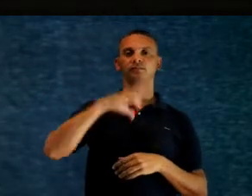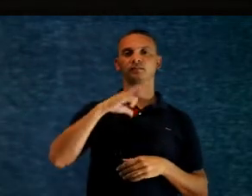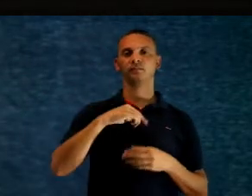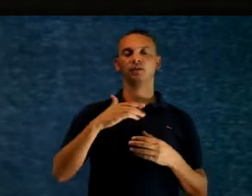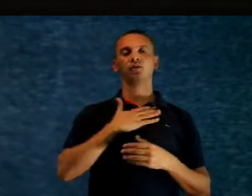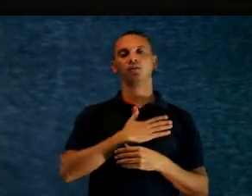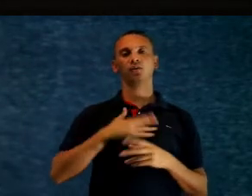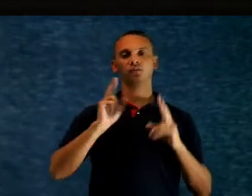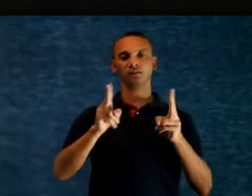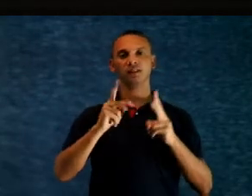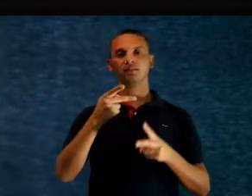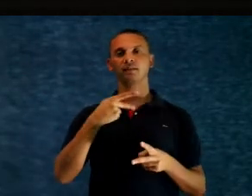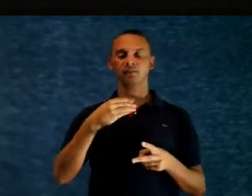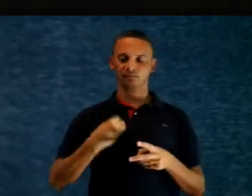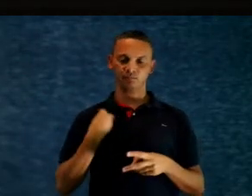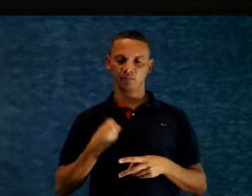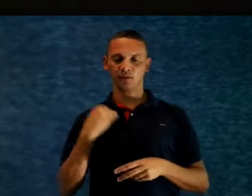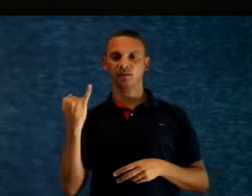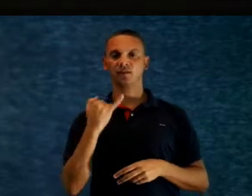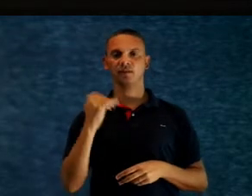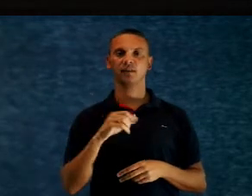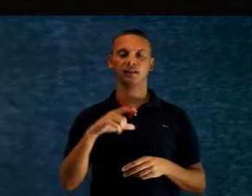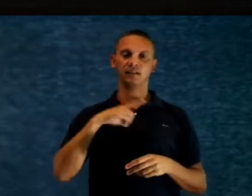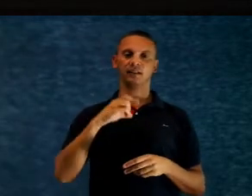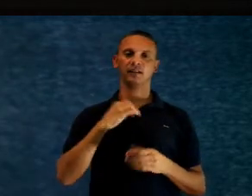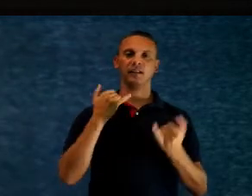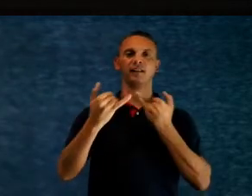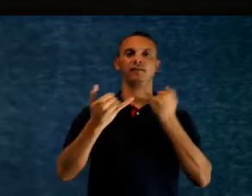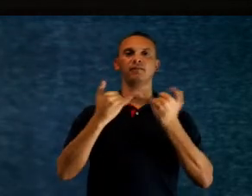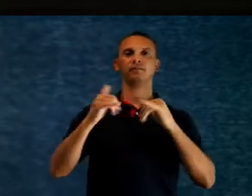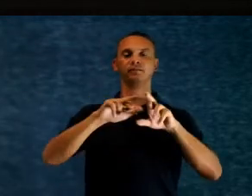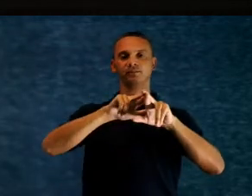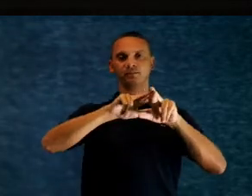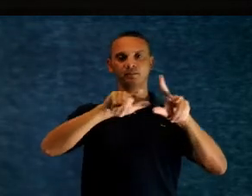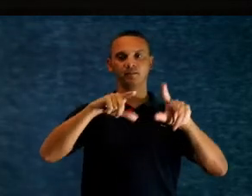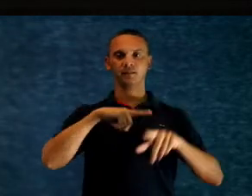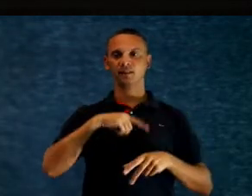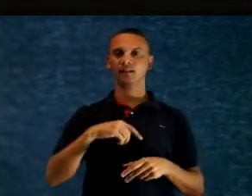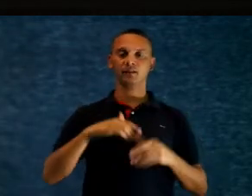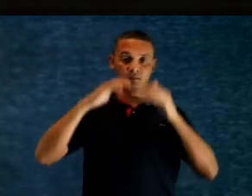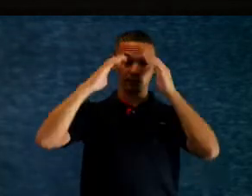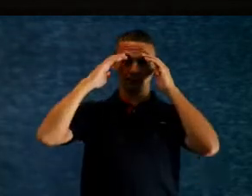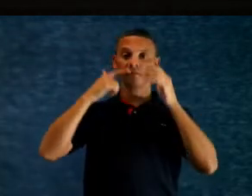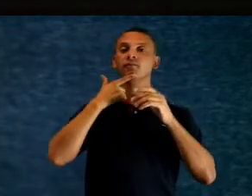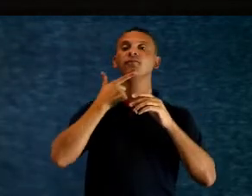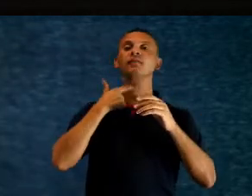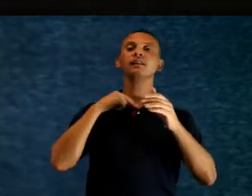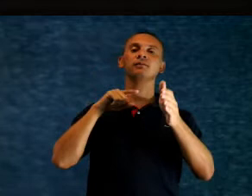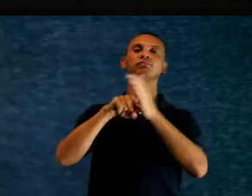alguma pergunta. Tenho certeza de que a intervenção de vocês enriquecerá este momento.